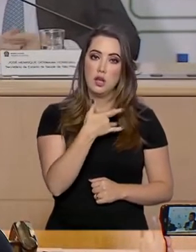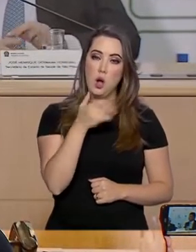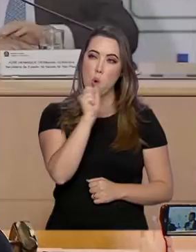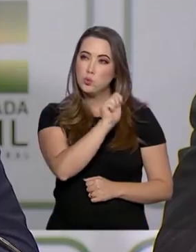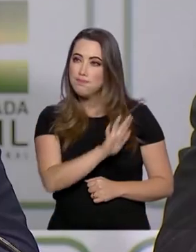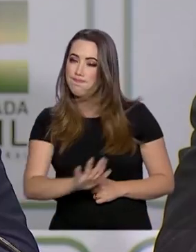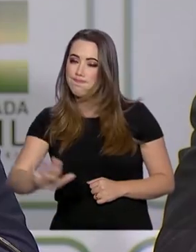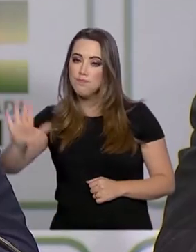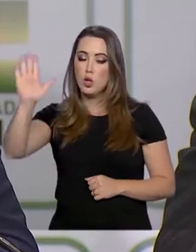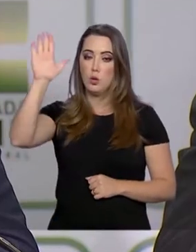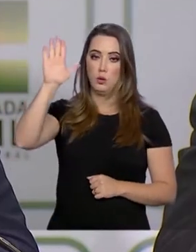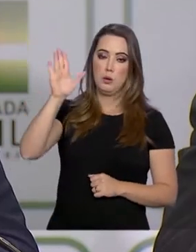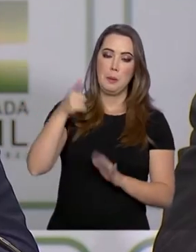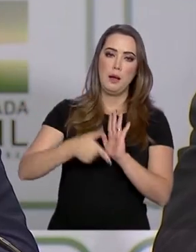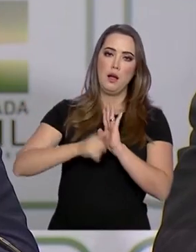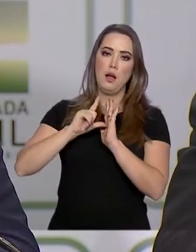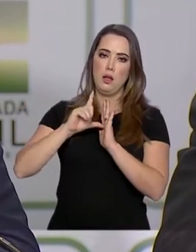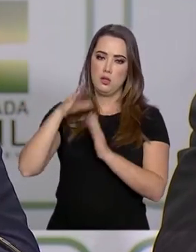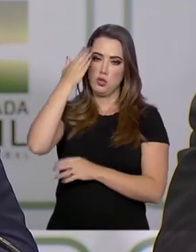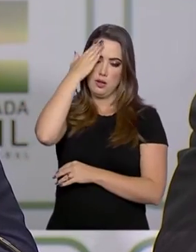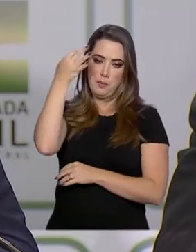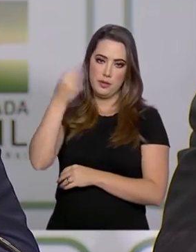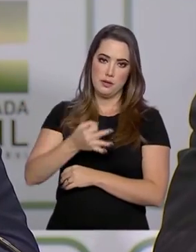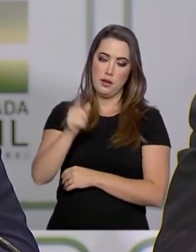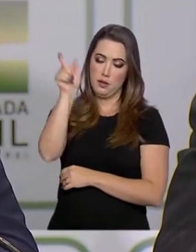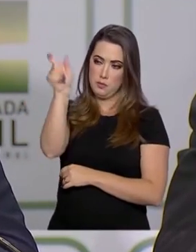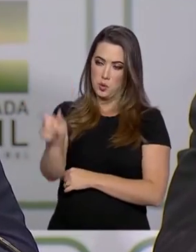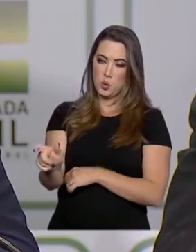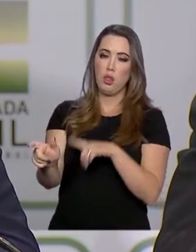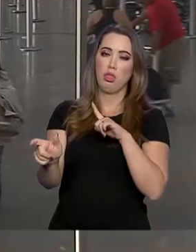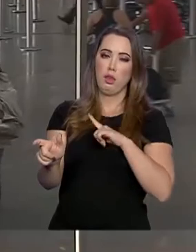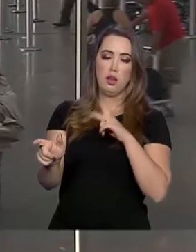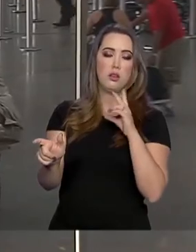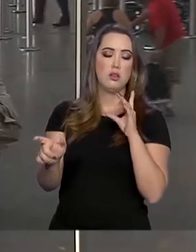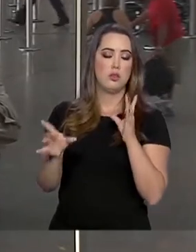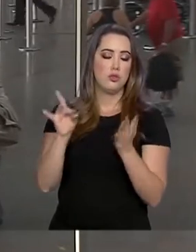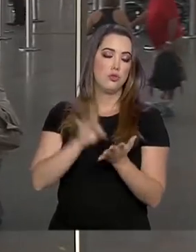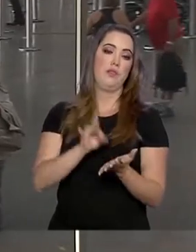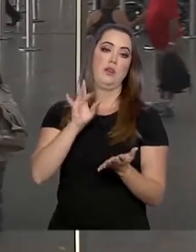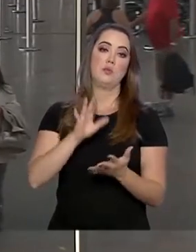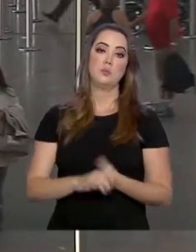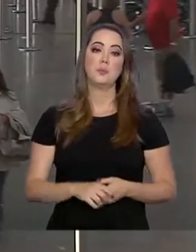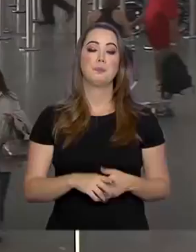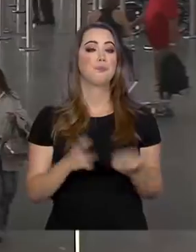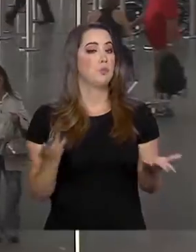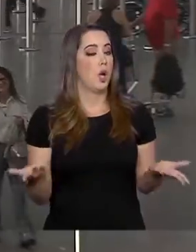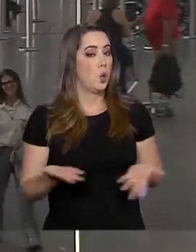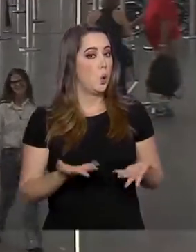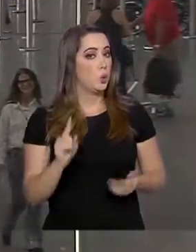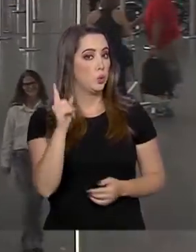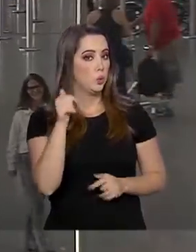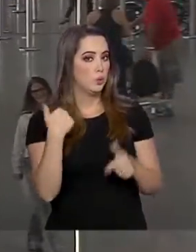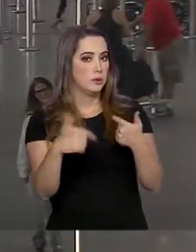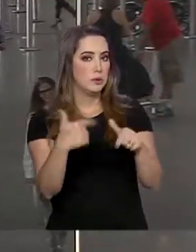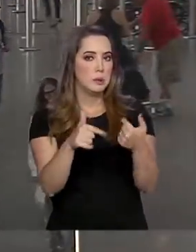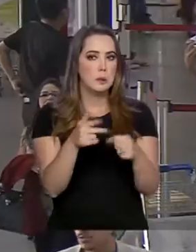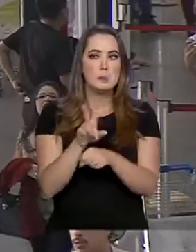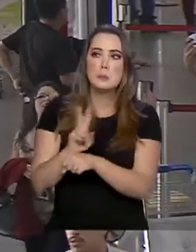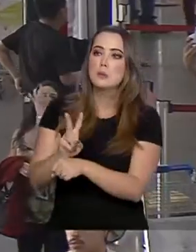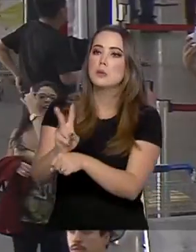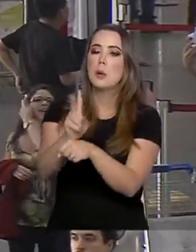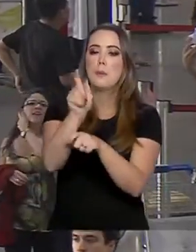nacional, mesmo antes da confirmação de um caso da doença. Agora, uma das medidas é localizar e